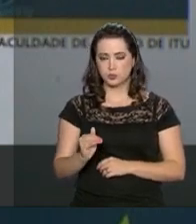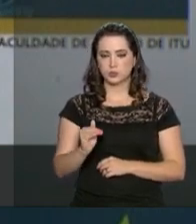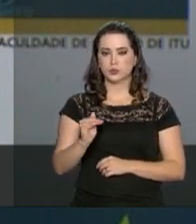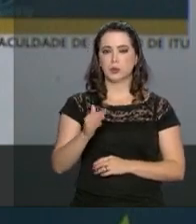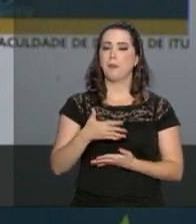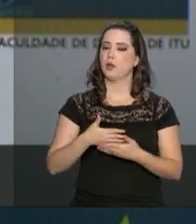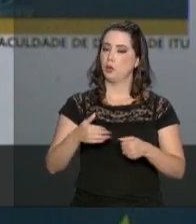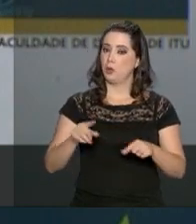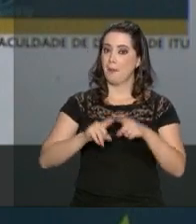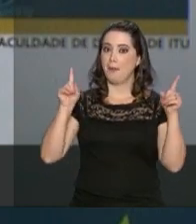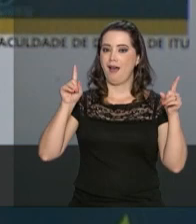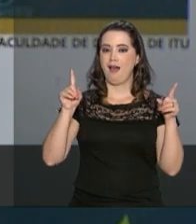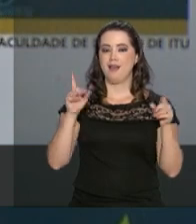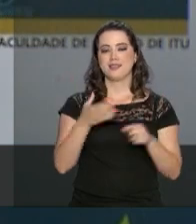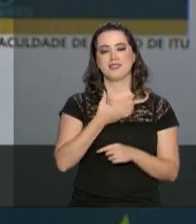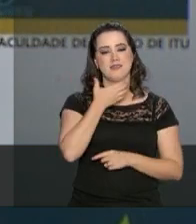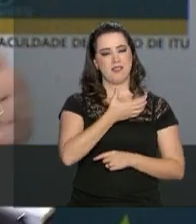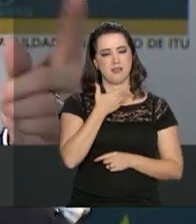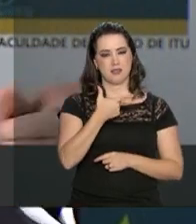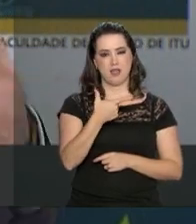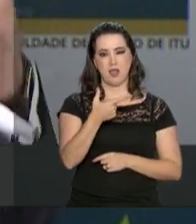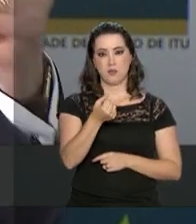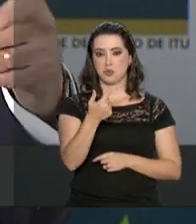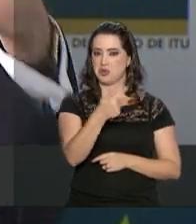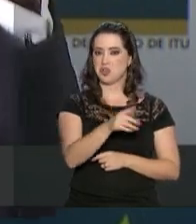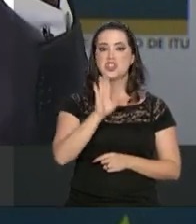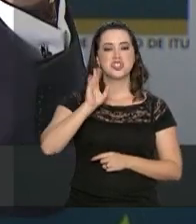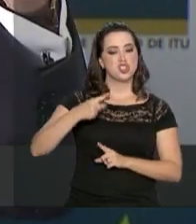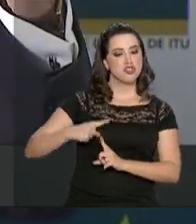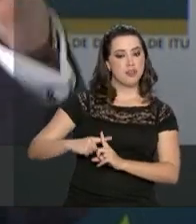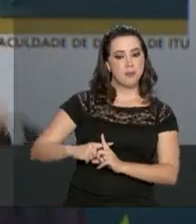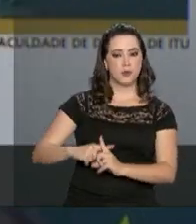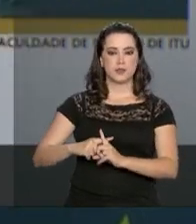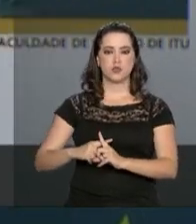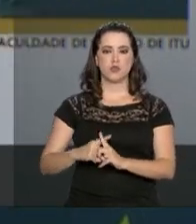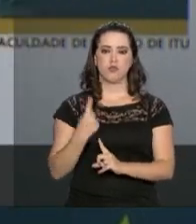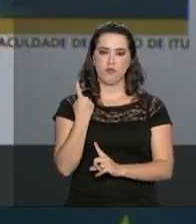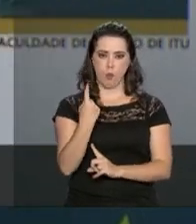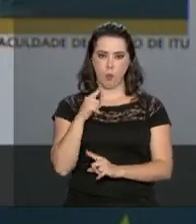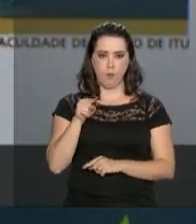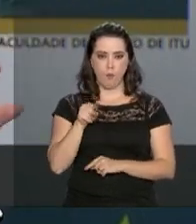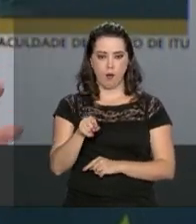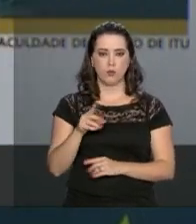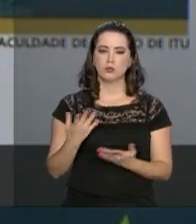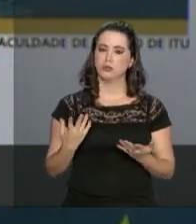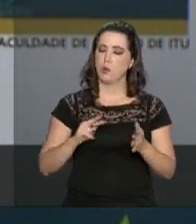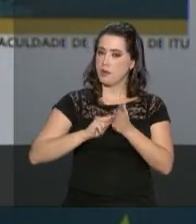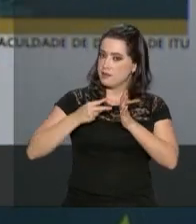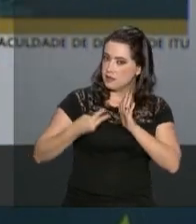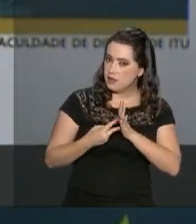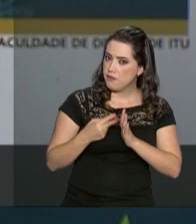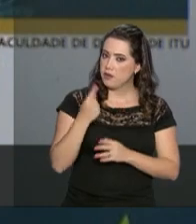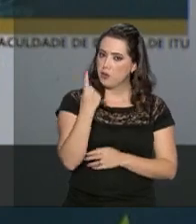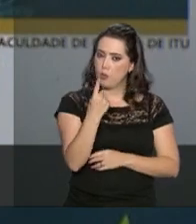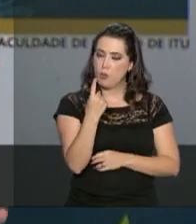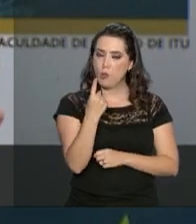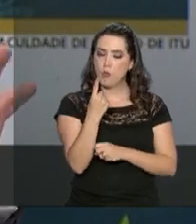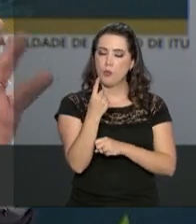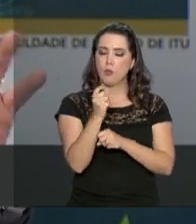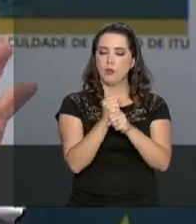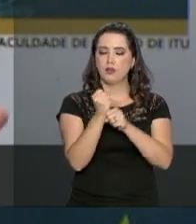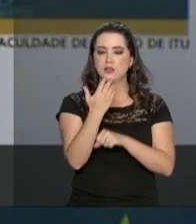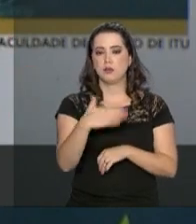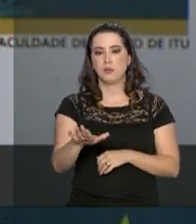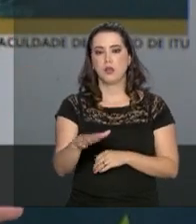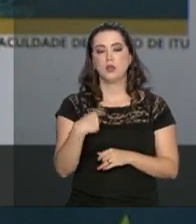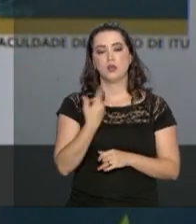dezembro de 2017, o PIB já era positivo em 1 ponto. Ou seja, em um ano e meio, nós avançamos no